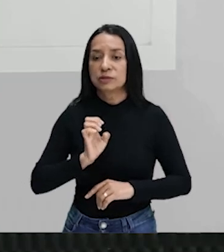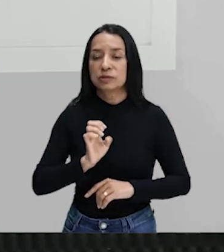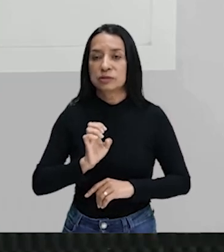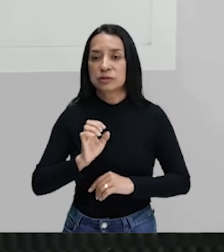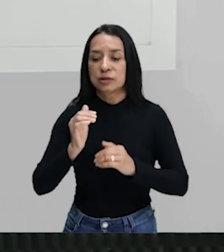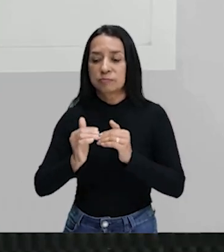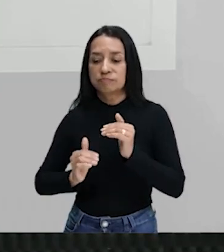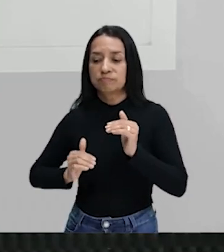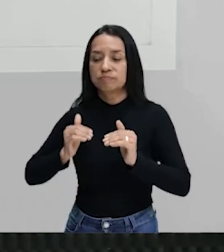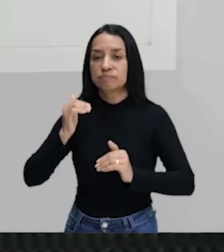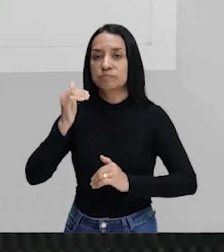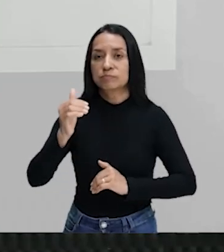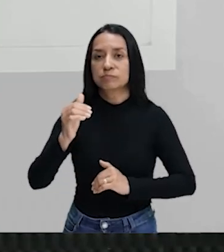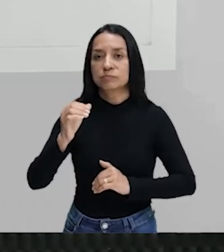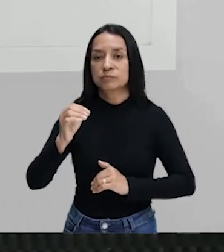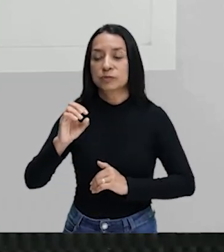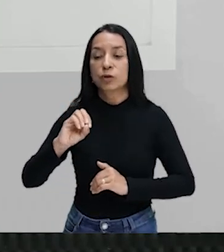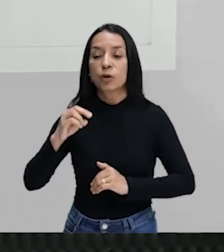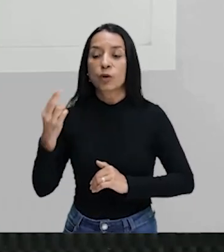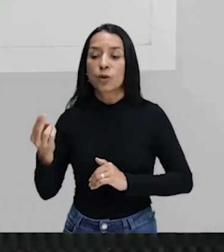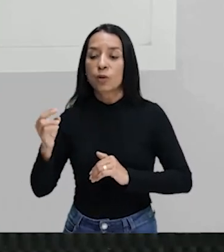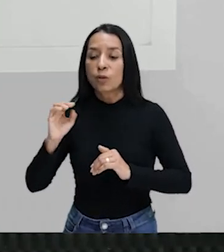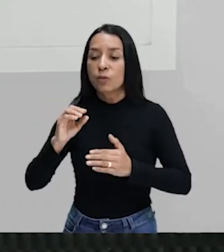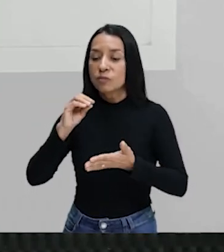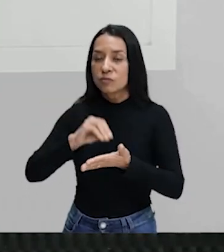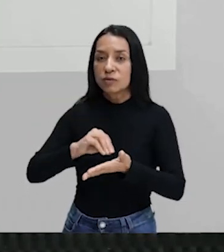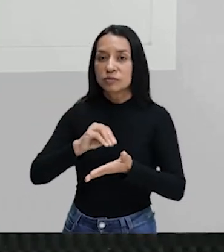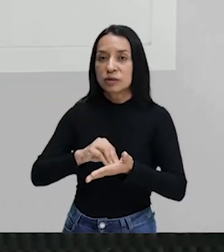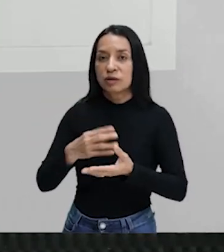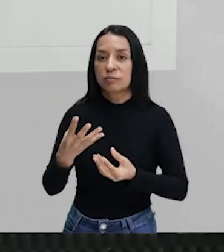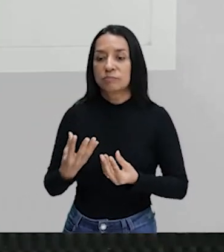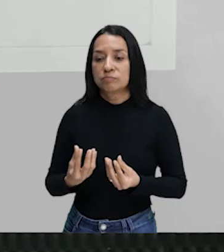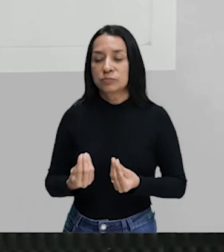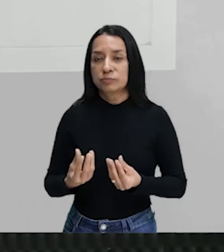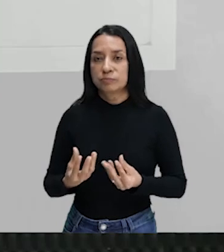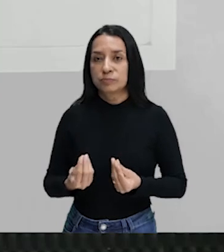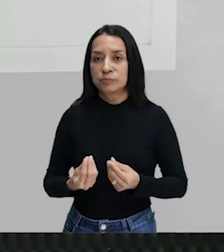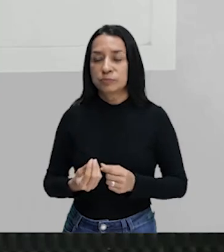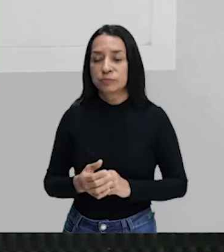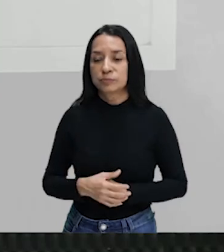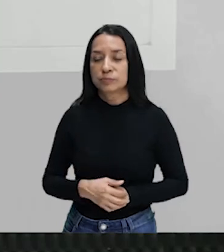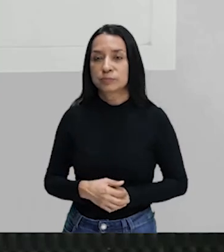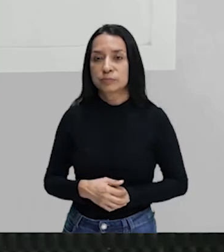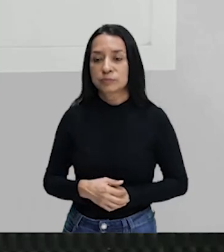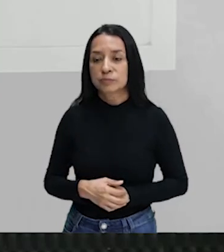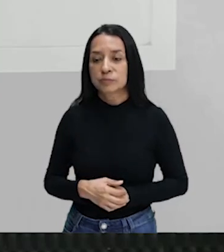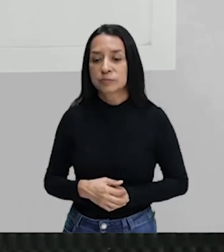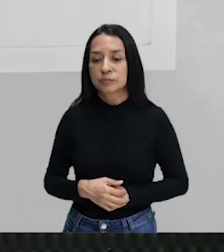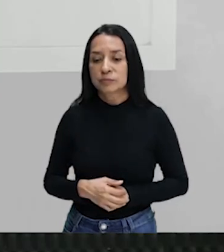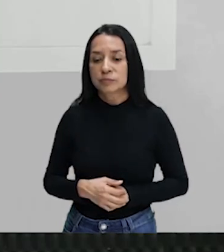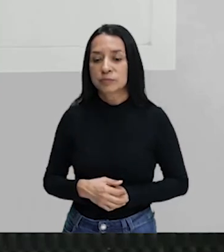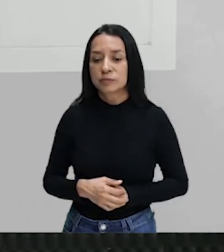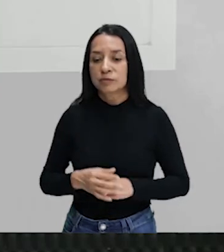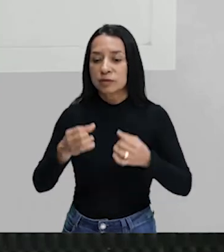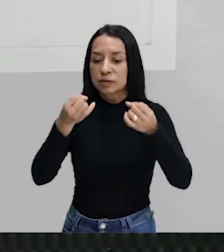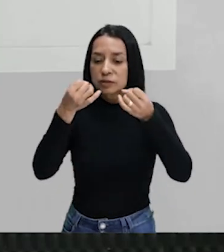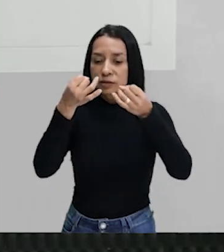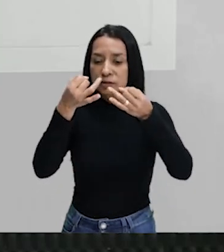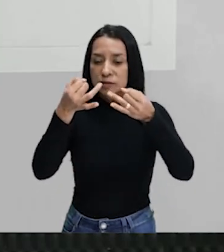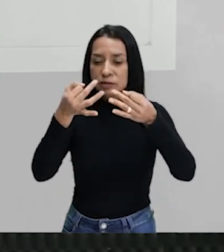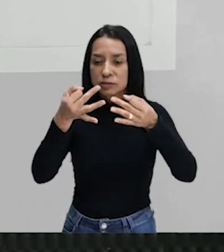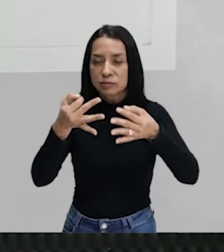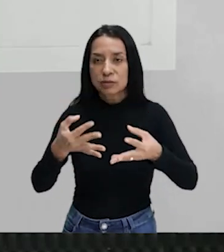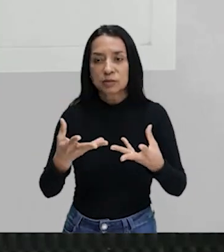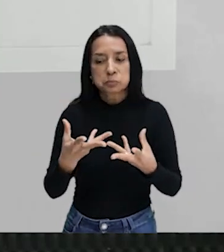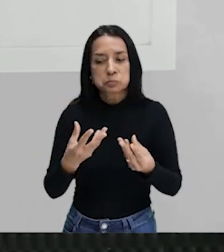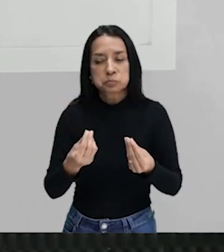ao excesso, ou retirar muito, que seria a falta. Ok? E aí ele vai citando uma série de virtudes